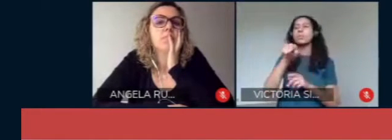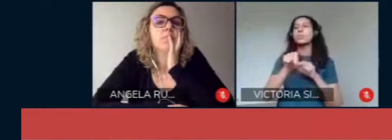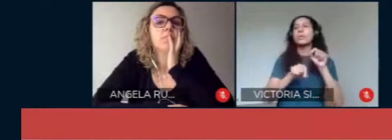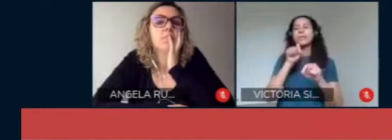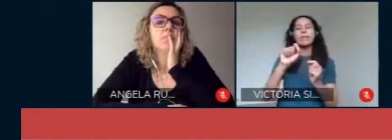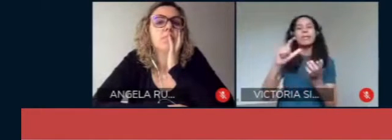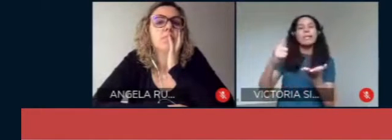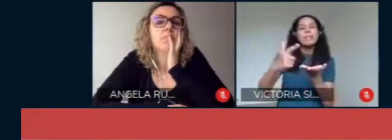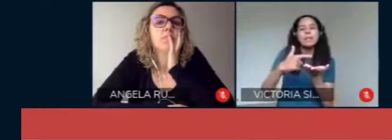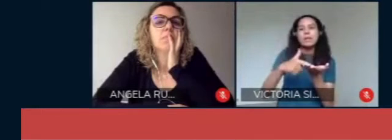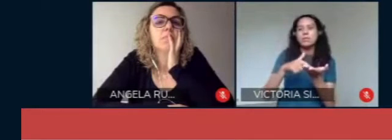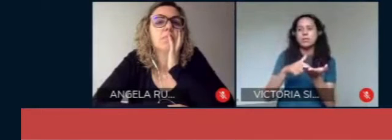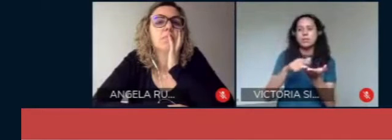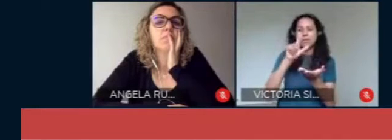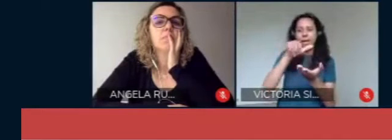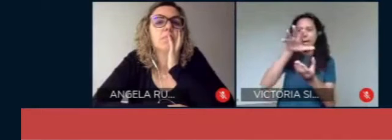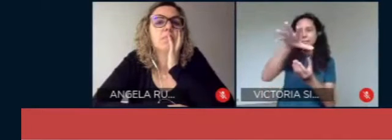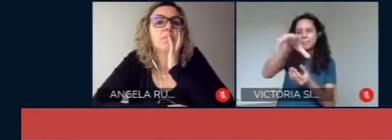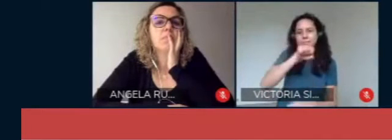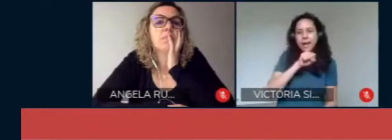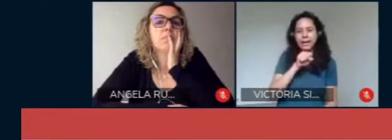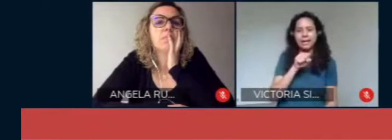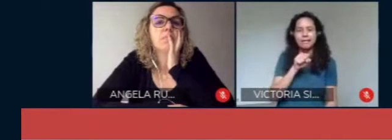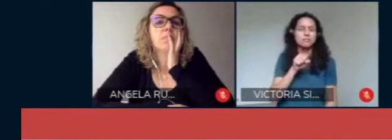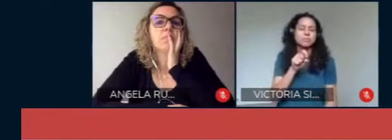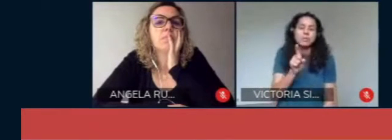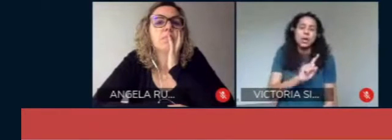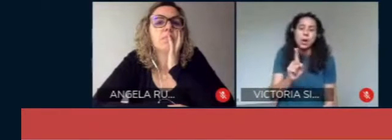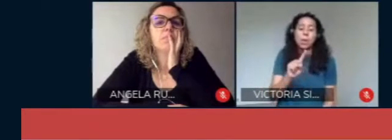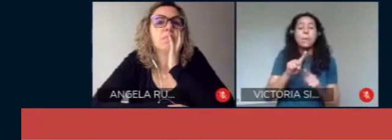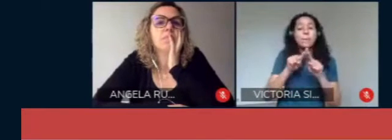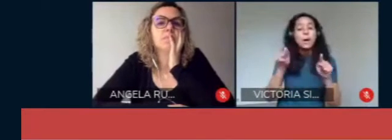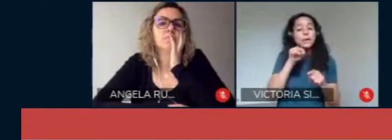ela ajuda a organizar